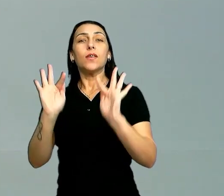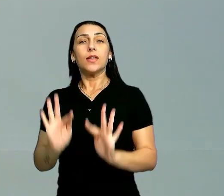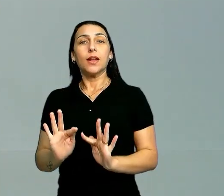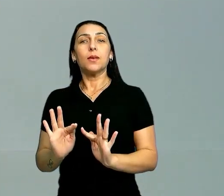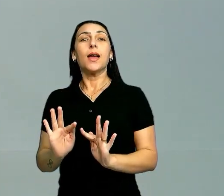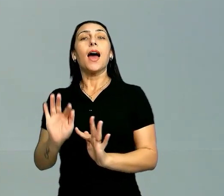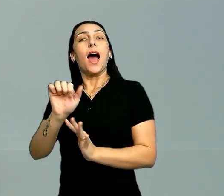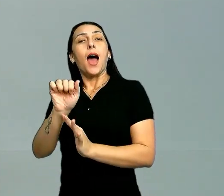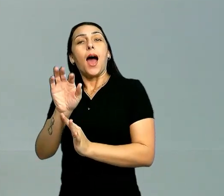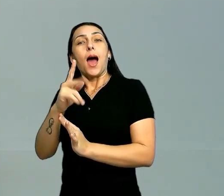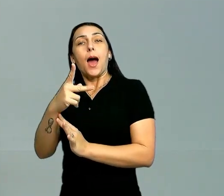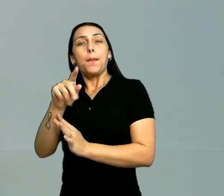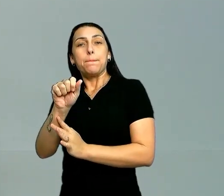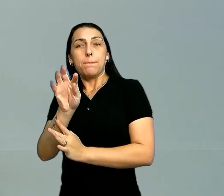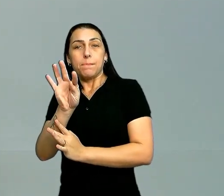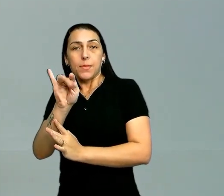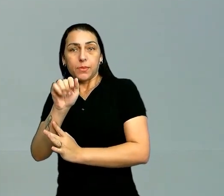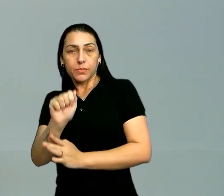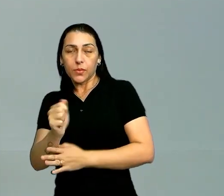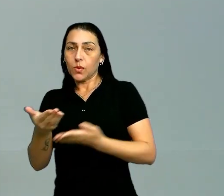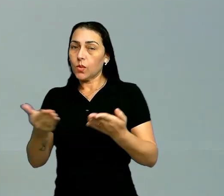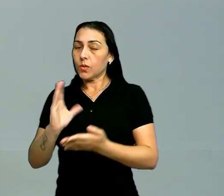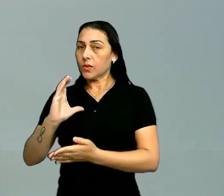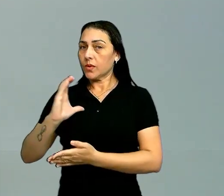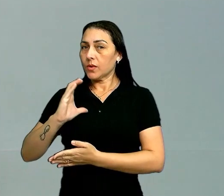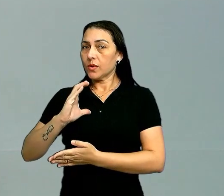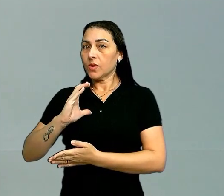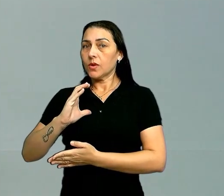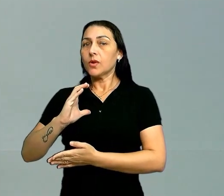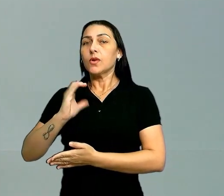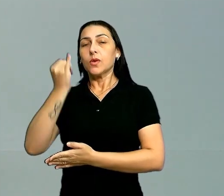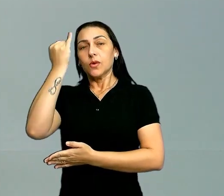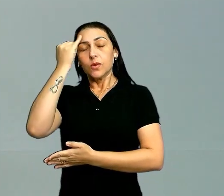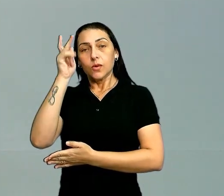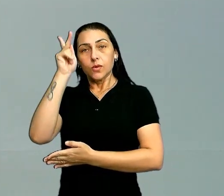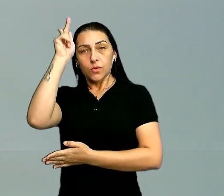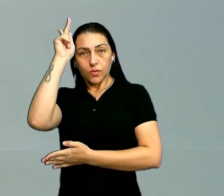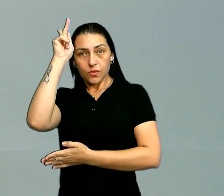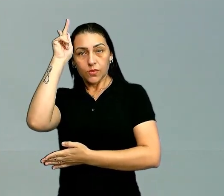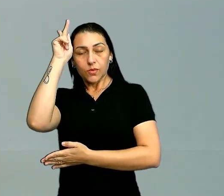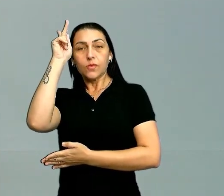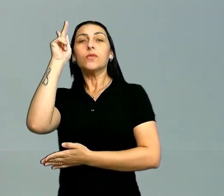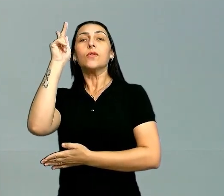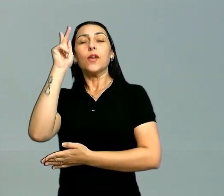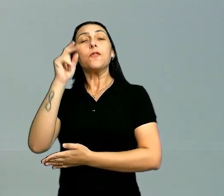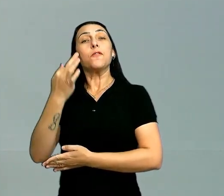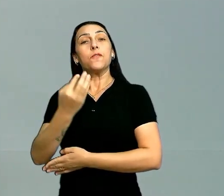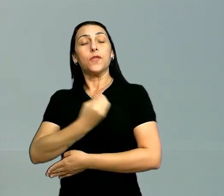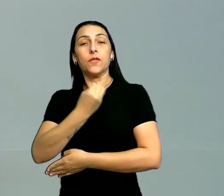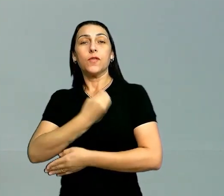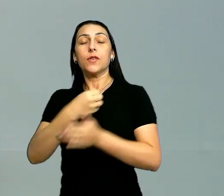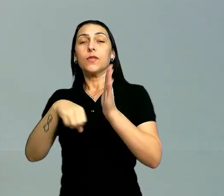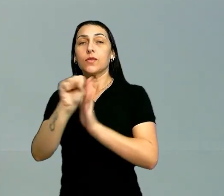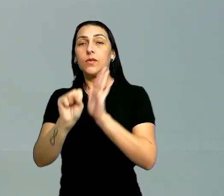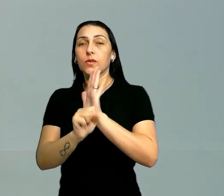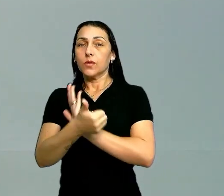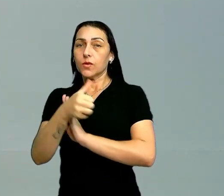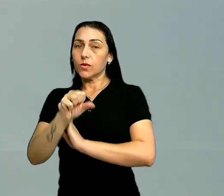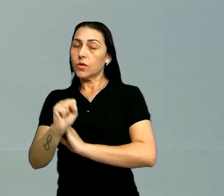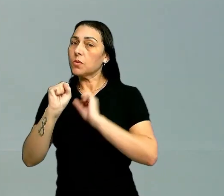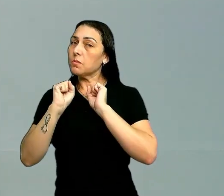apatia. Hoje nós vamos tratar da ética kantiana, que é a ética moderna. Immanuel Kant ele viveu no século XVIII e a gente